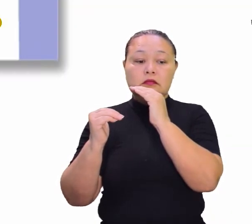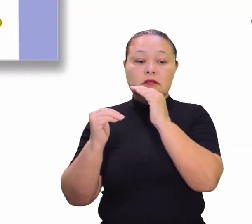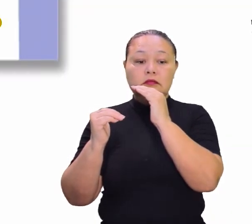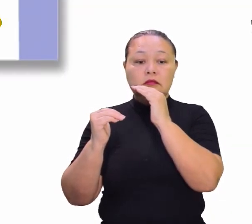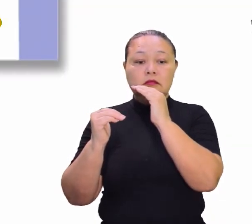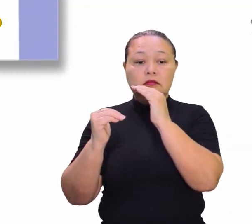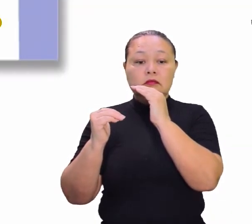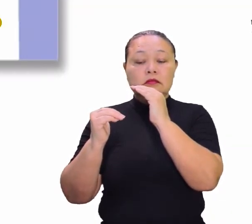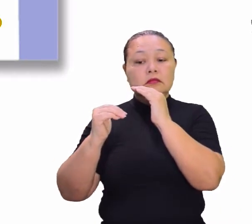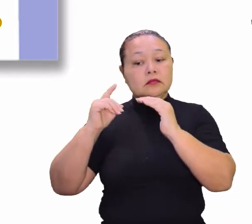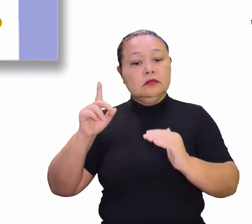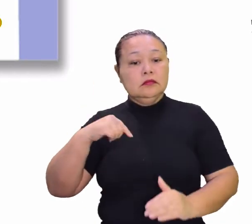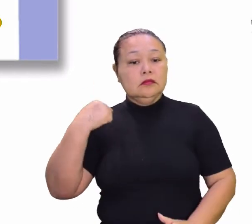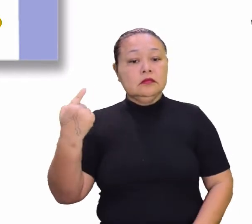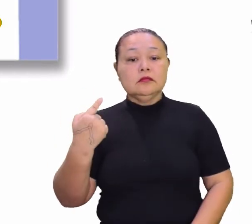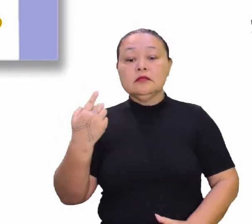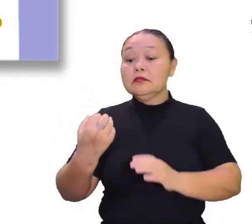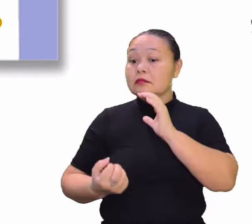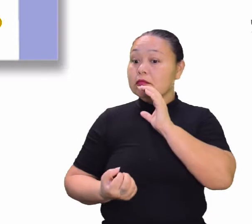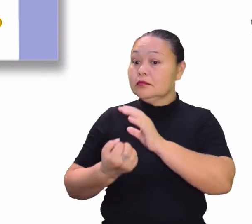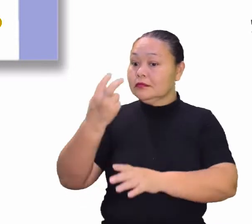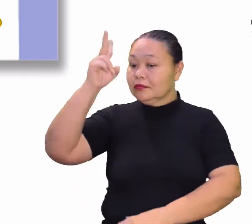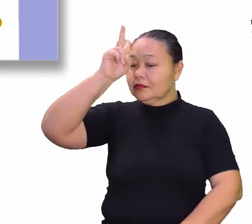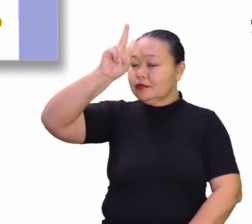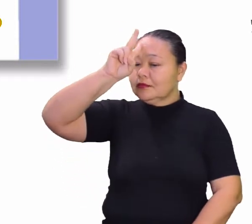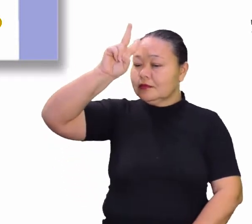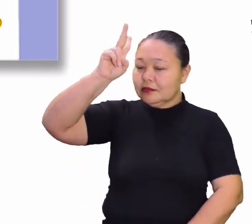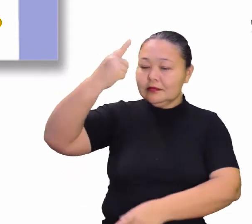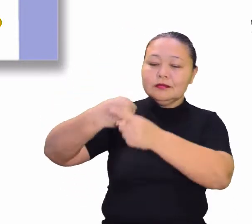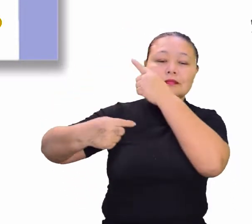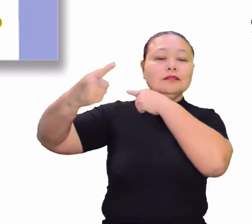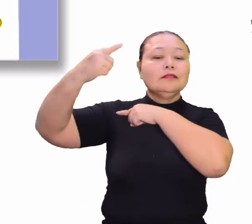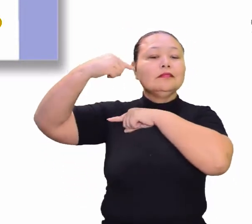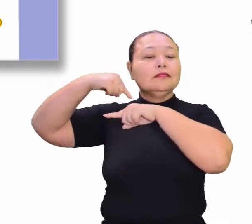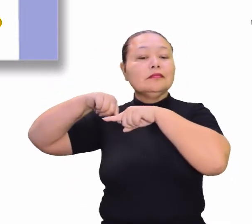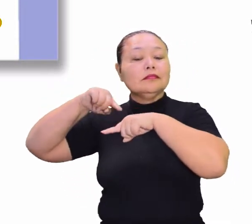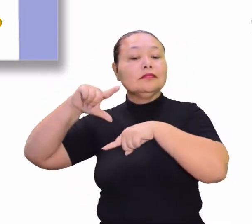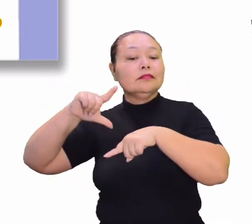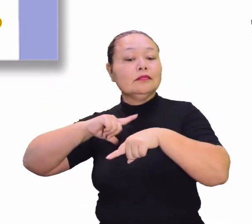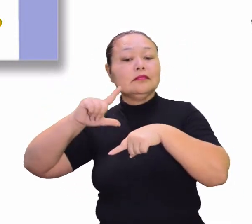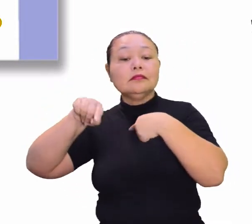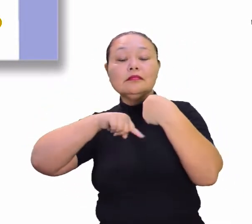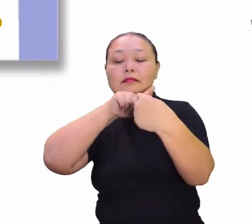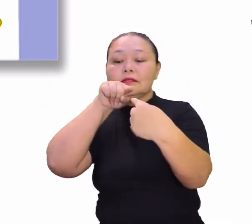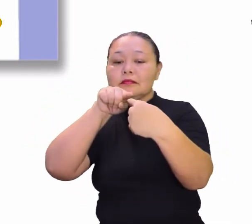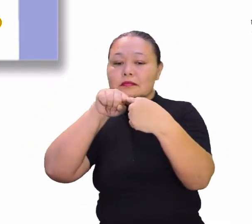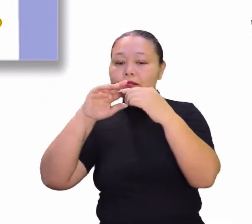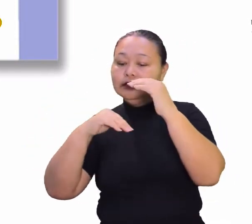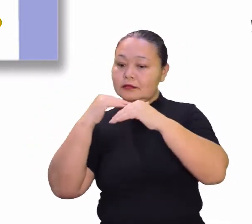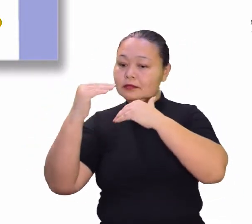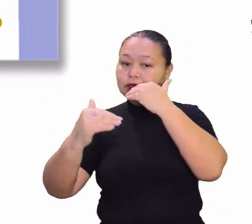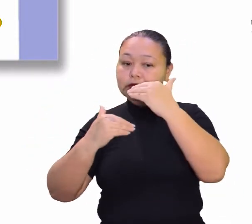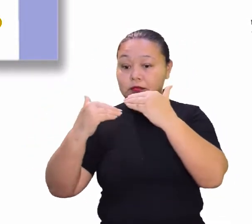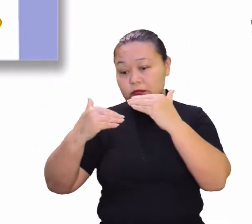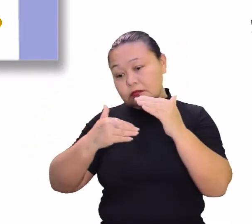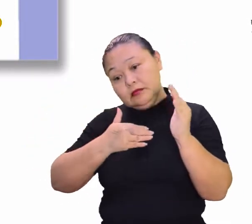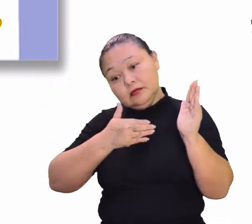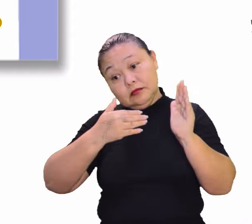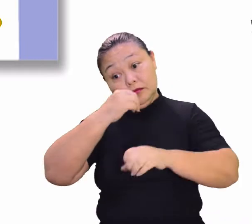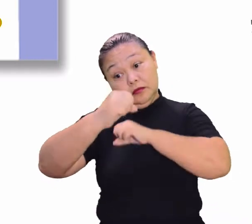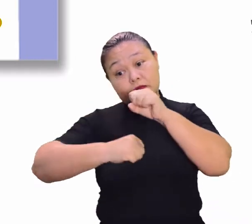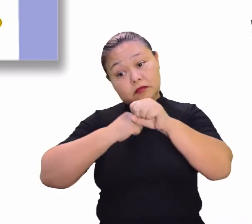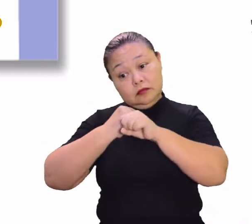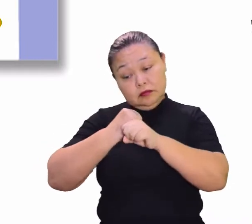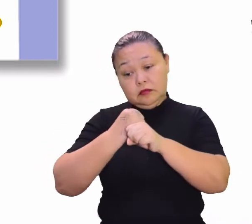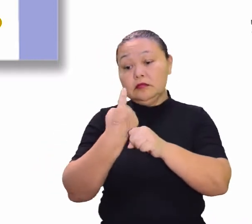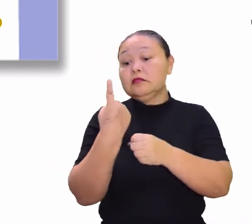Beleza, então nós vamos ver as origens históricas, nós veremos os objetivos de desenvolvimento do milênio,